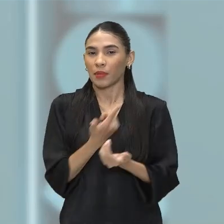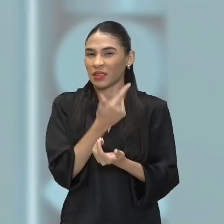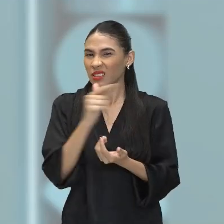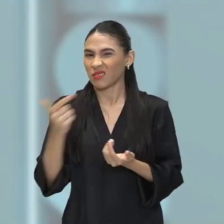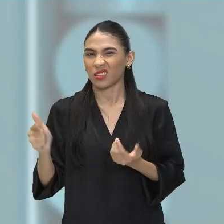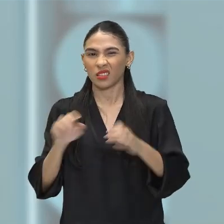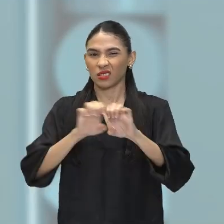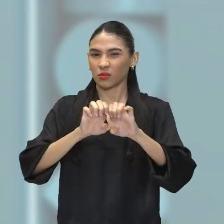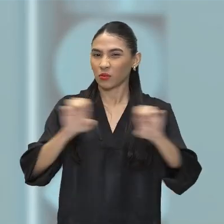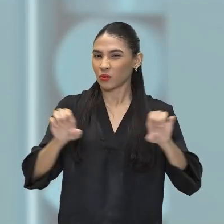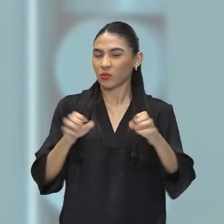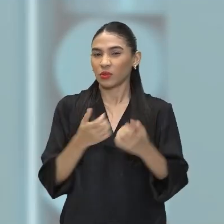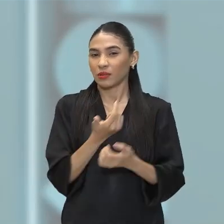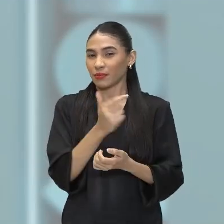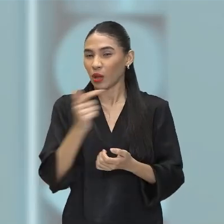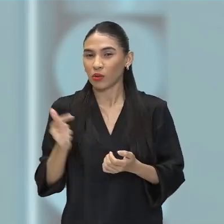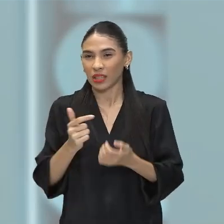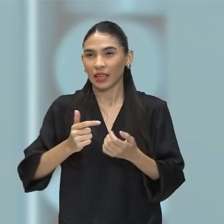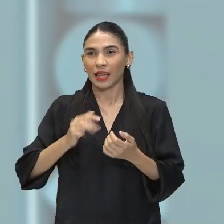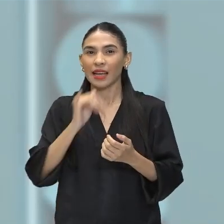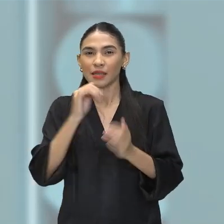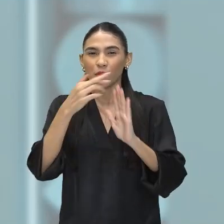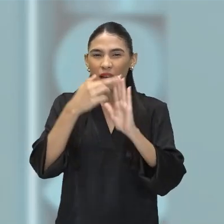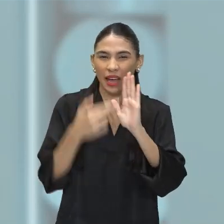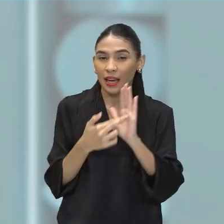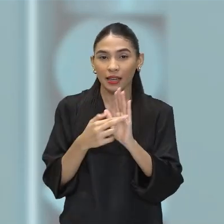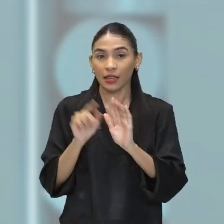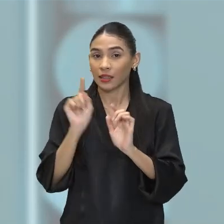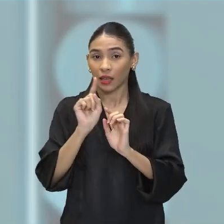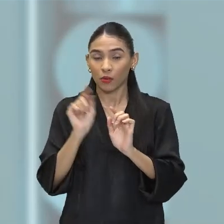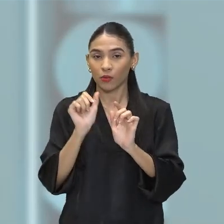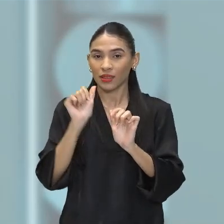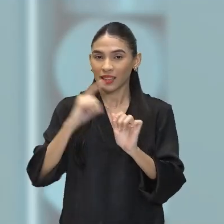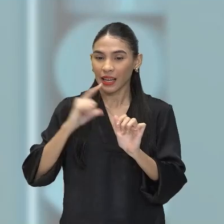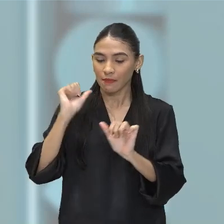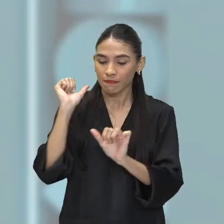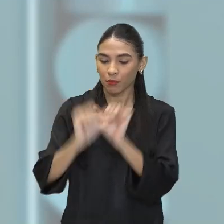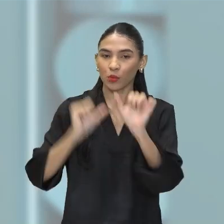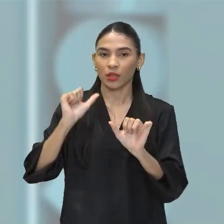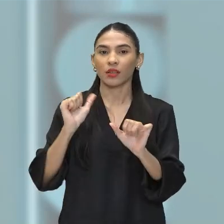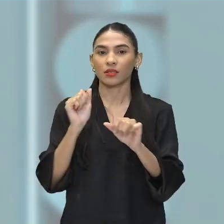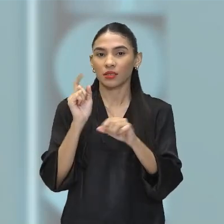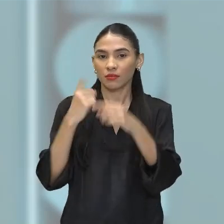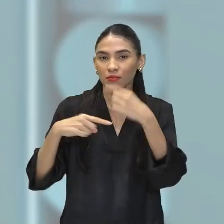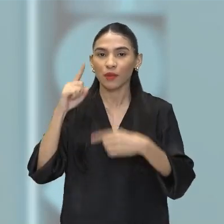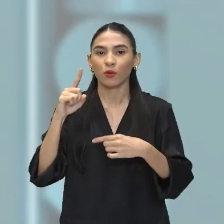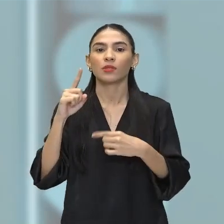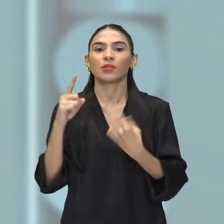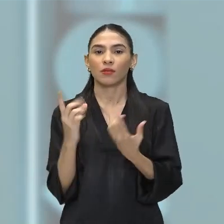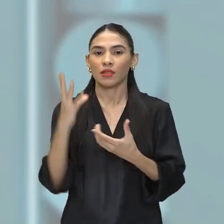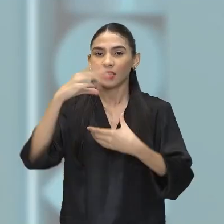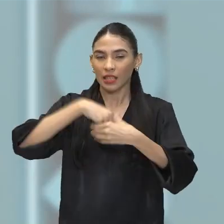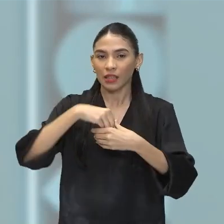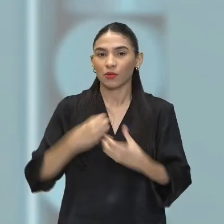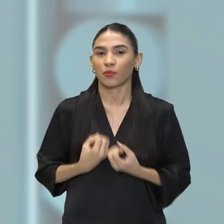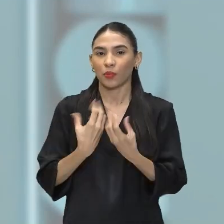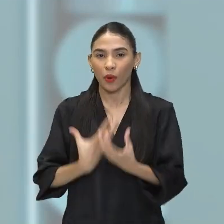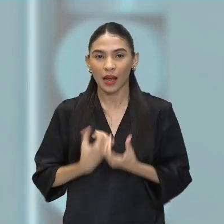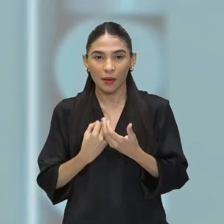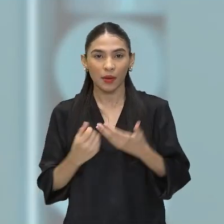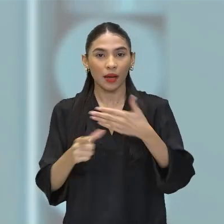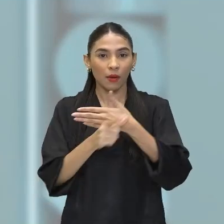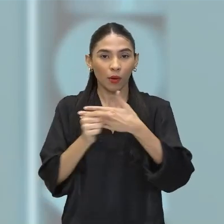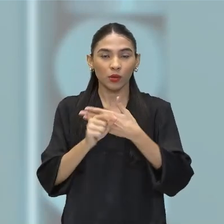uma métrica, então nós vamos ter toda uma inovação e vamos ter todo um ar diferente para a produção poética desse